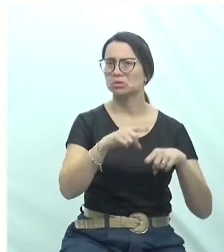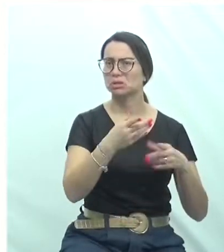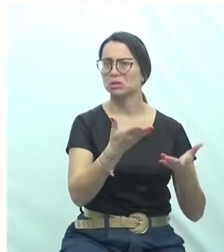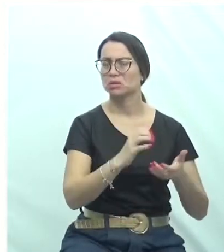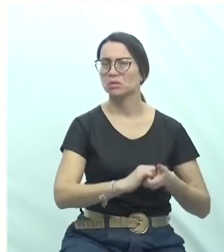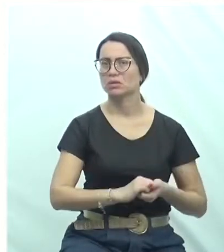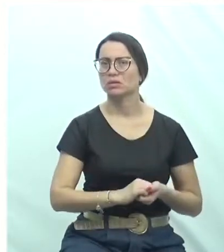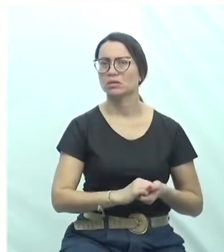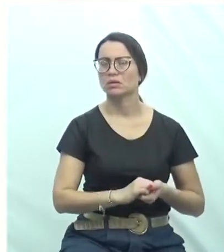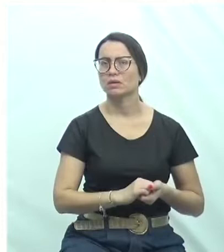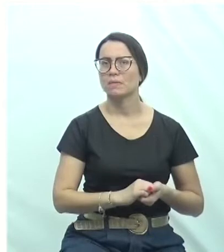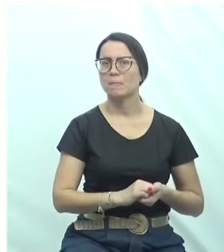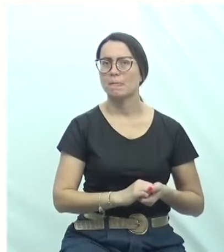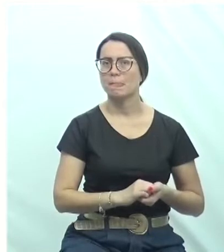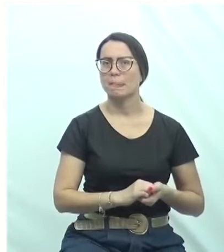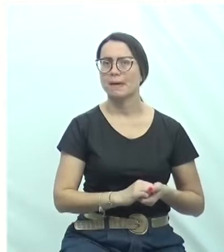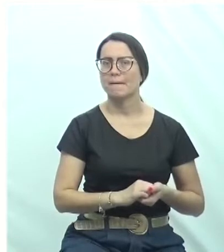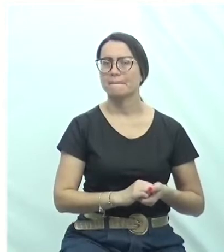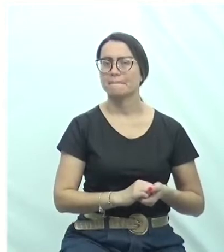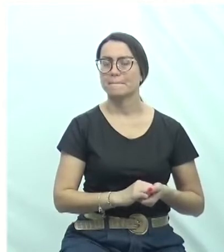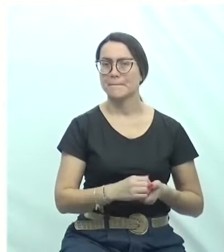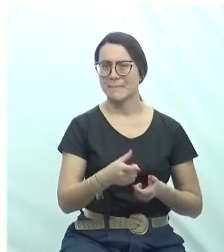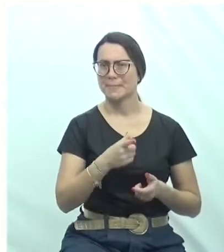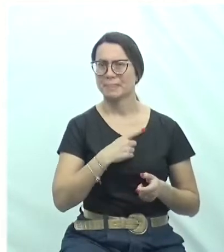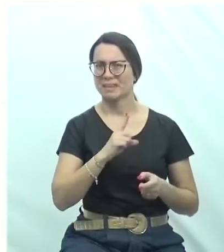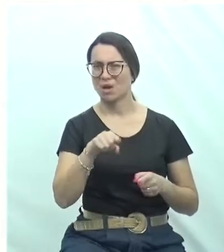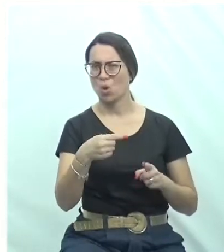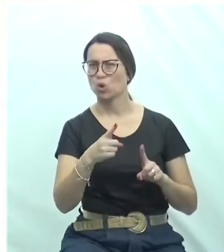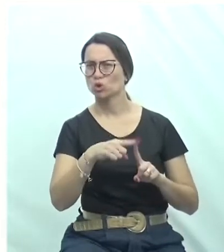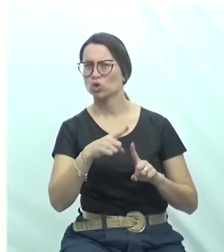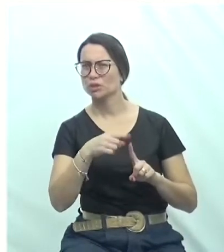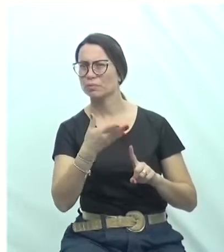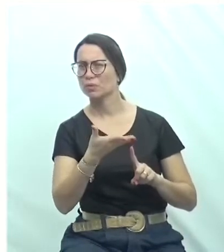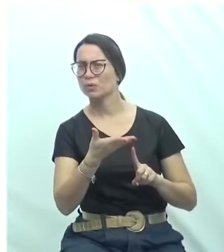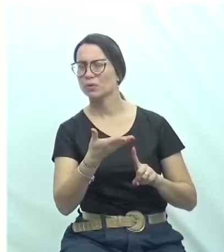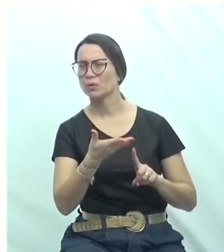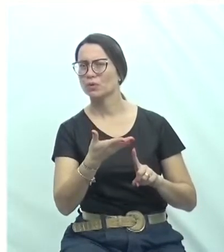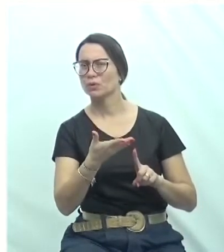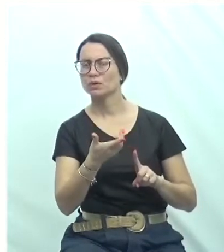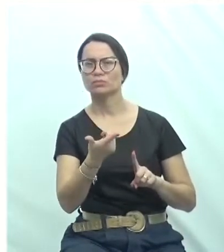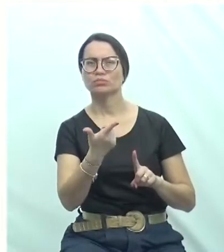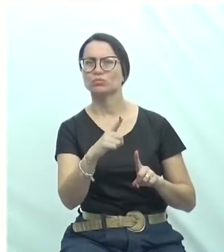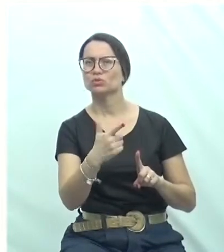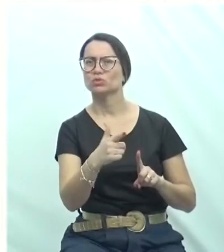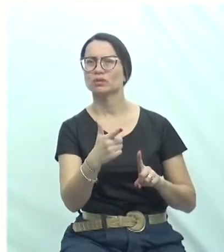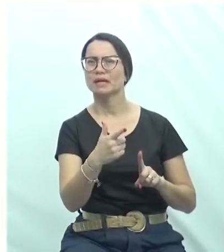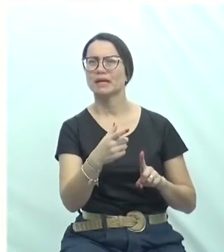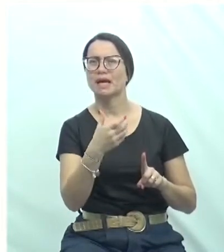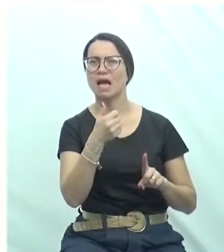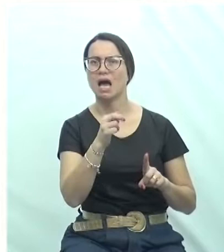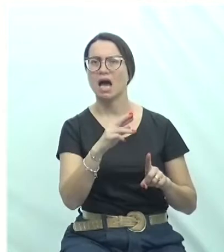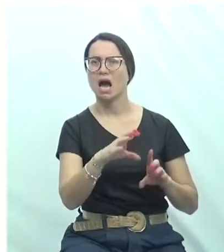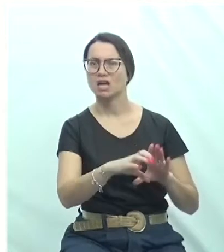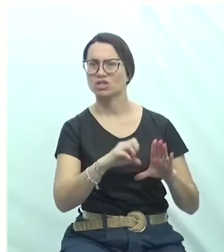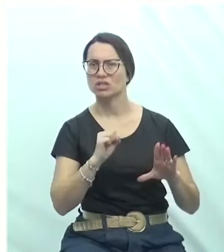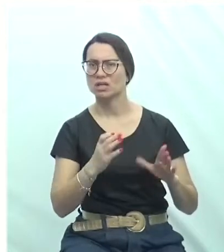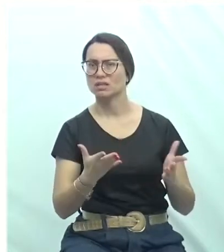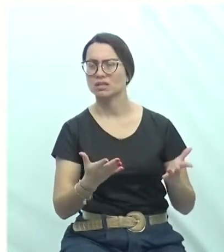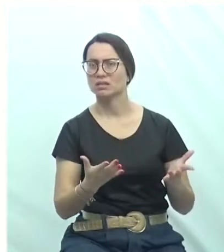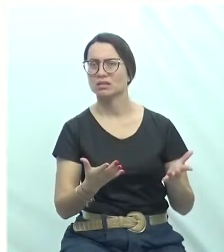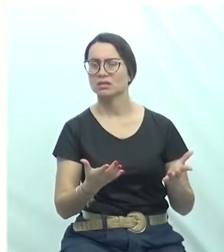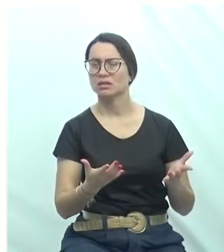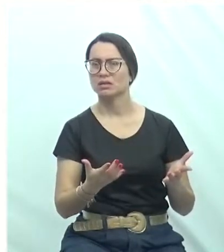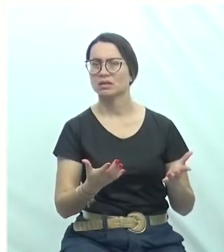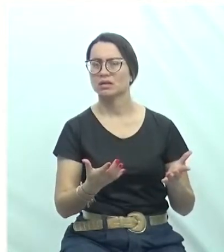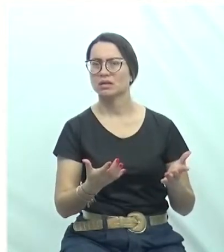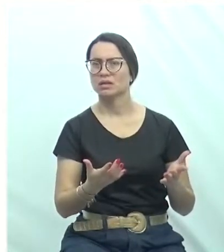existem outros de um outro modelo? Não, eu não... Então, não tem retirada de ar ali naquele booster ali? A princípio já deveria chegar sem o ar ali, porque